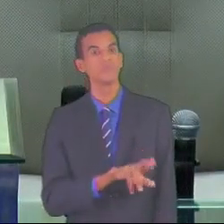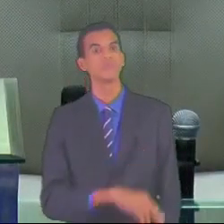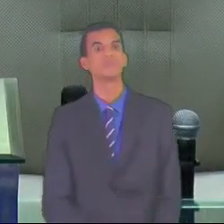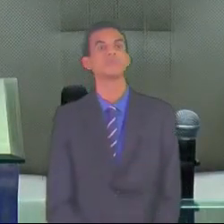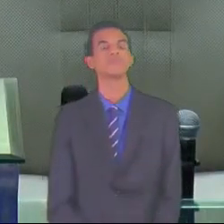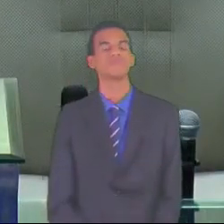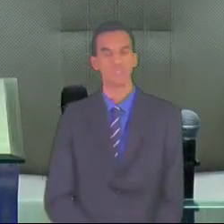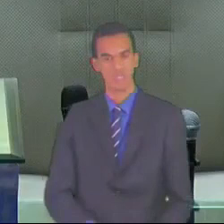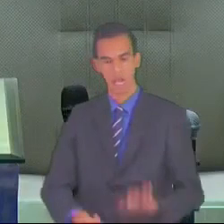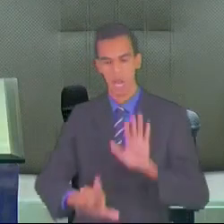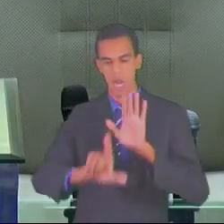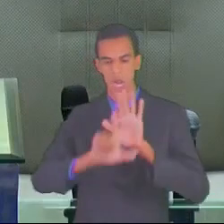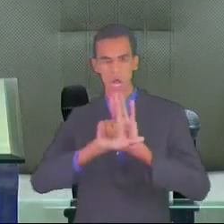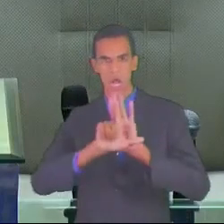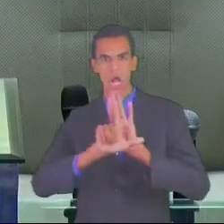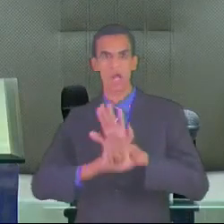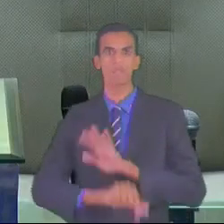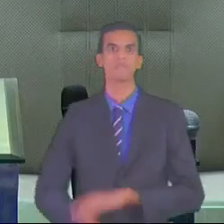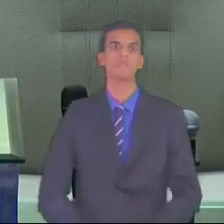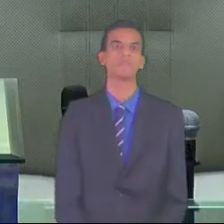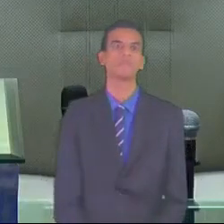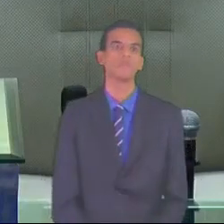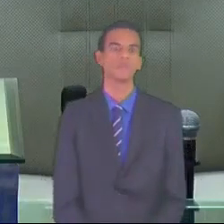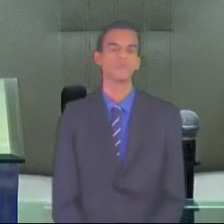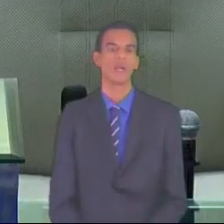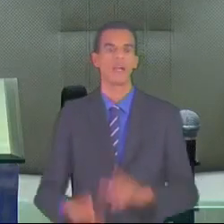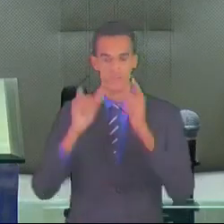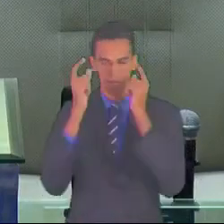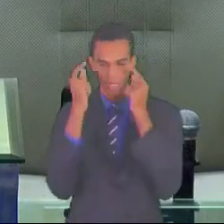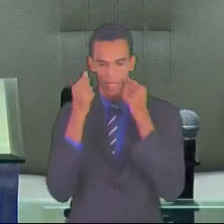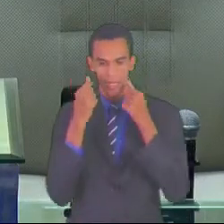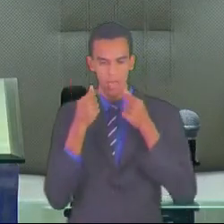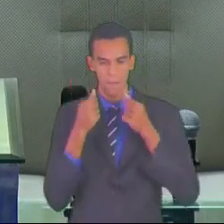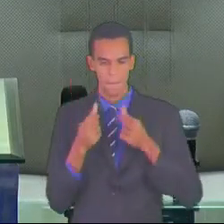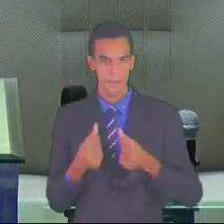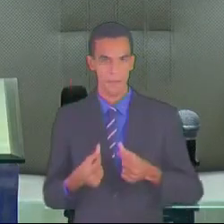da lei, os rabinos,